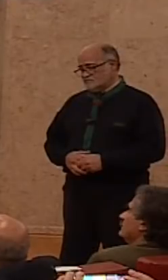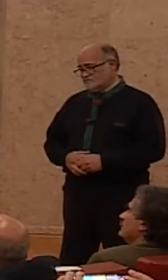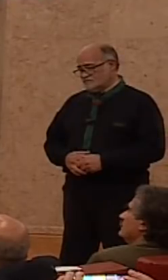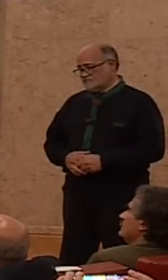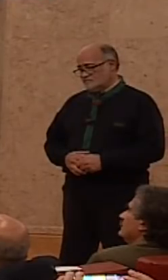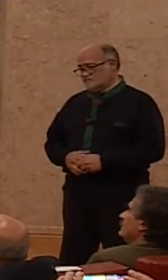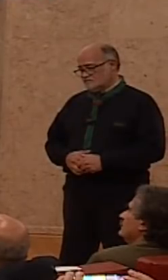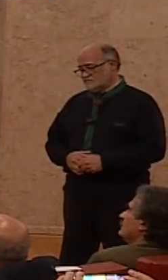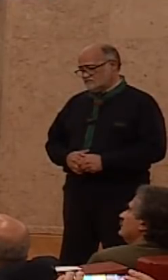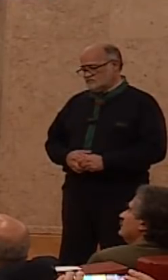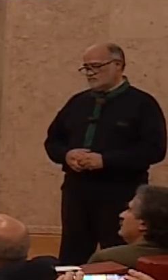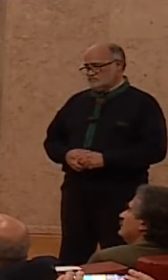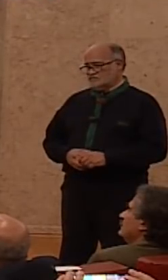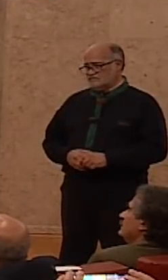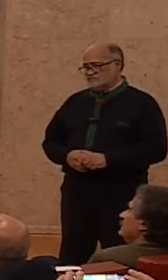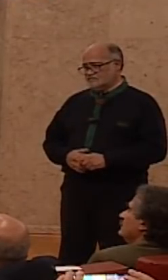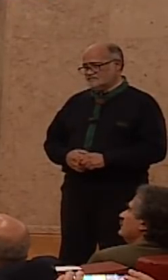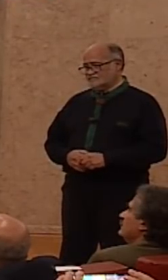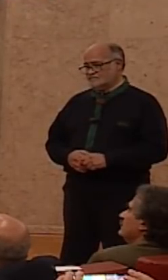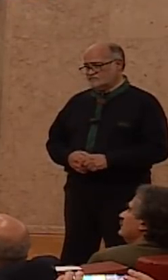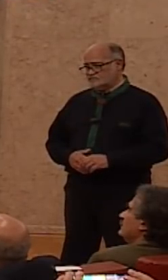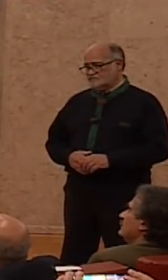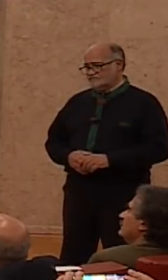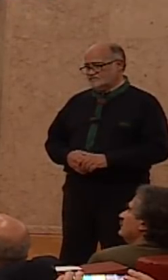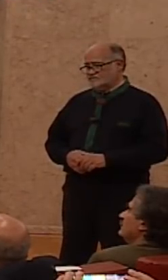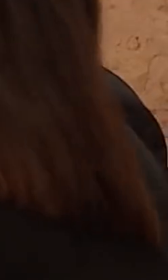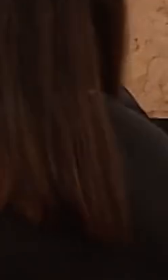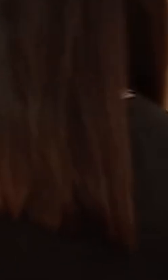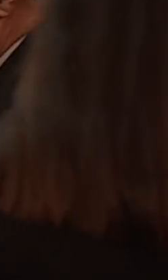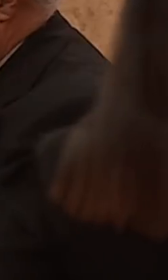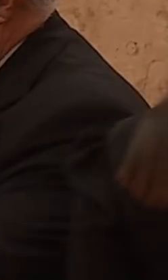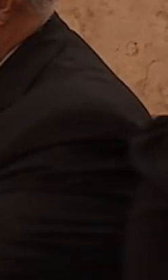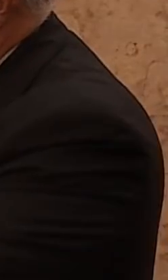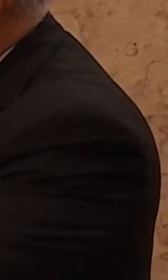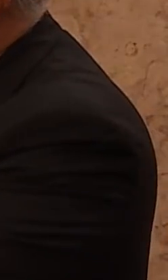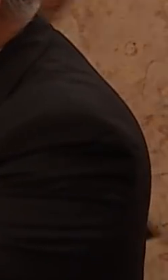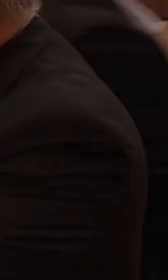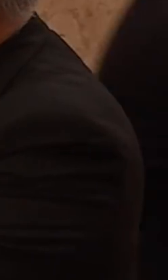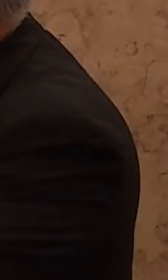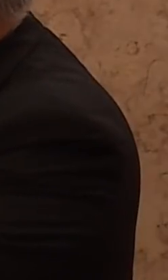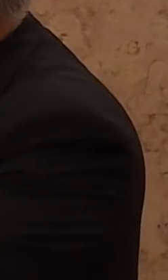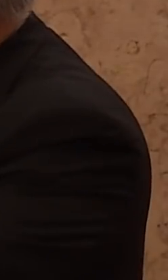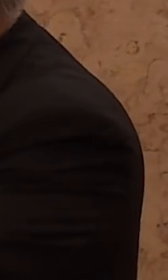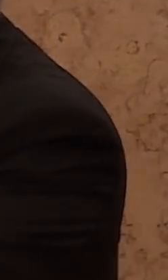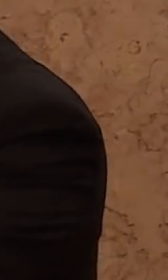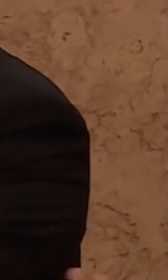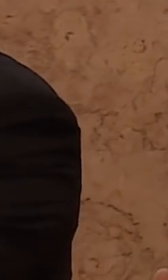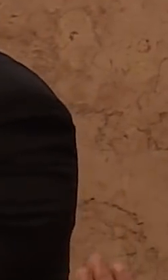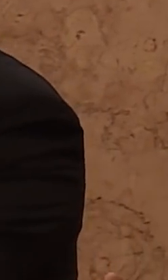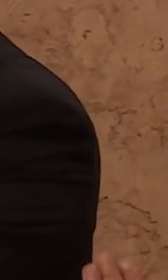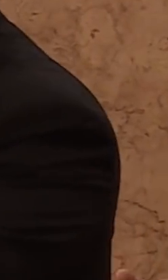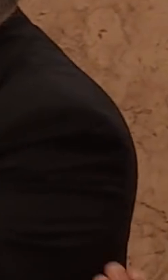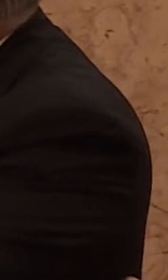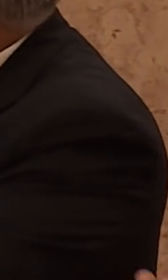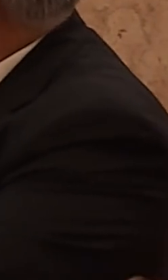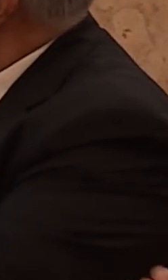ação cívica e comunitária, a ação social, a ciência e a cultura, a cooperação para o desenvolvimento,